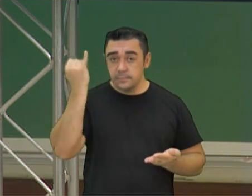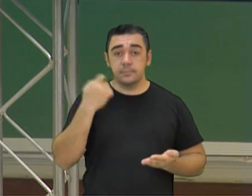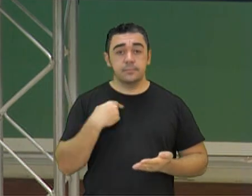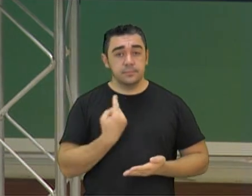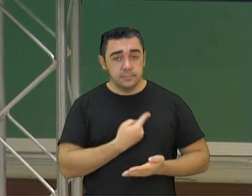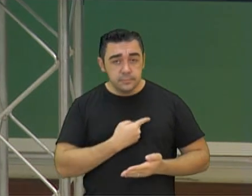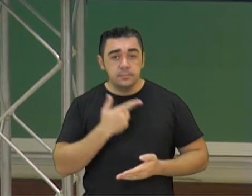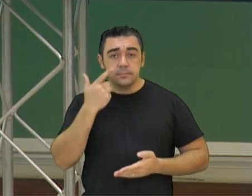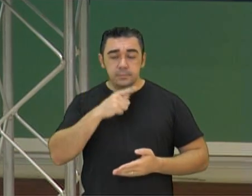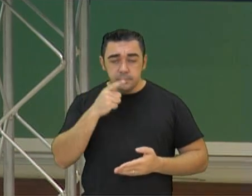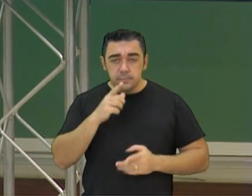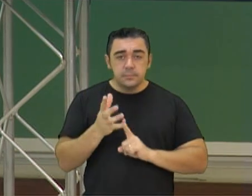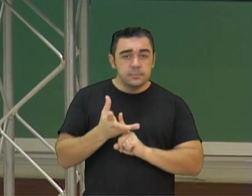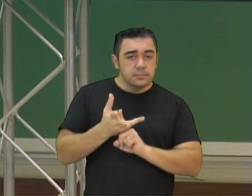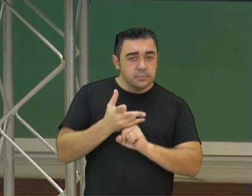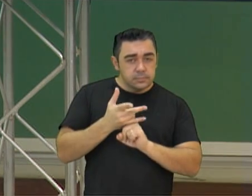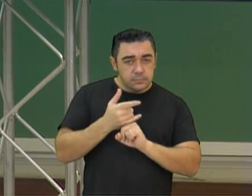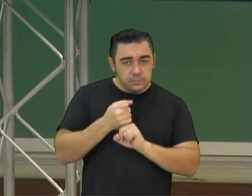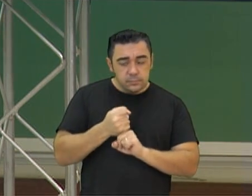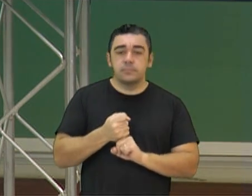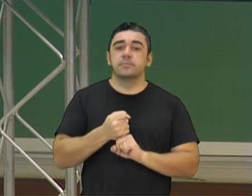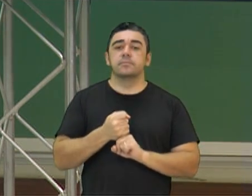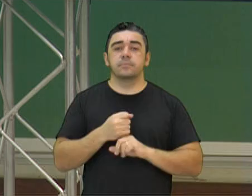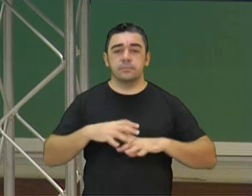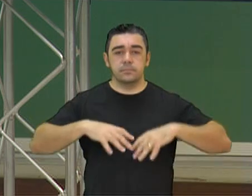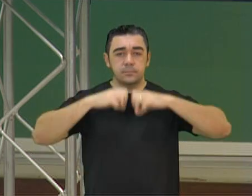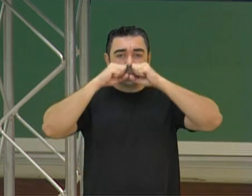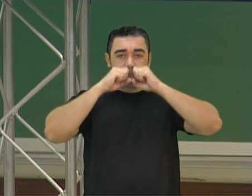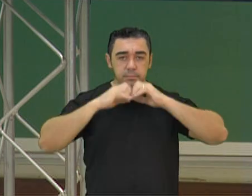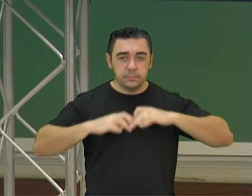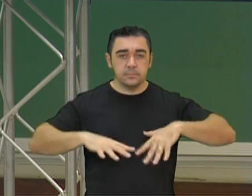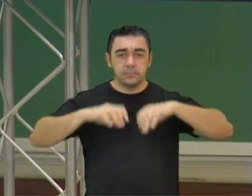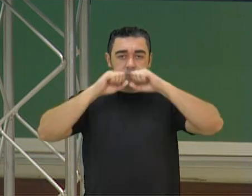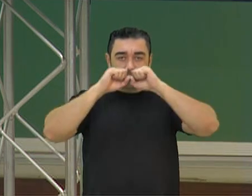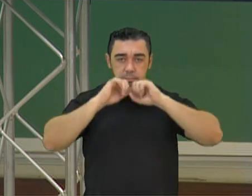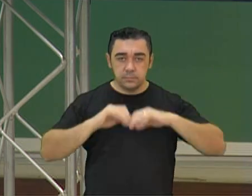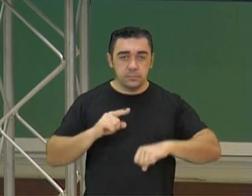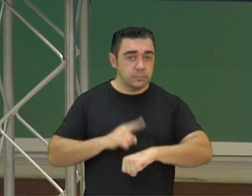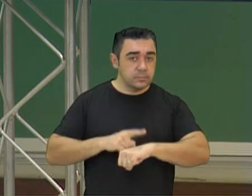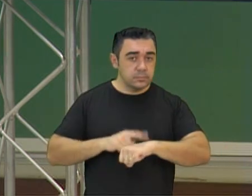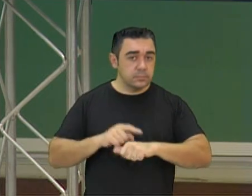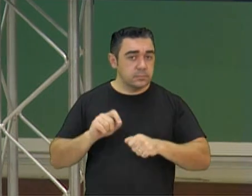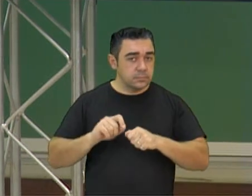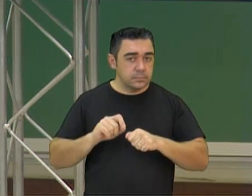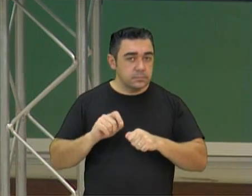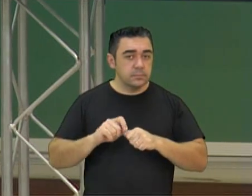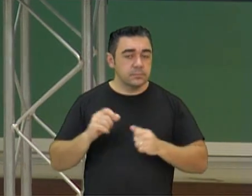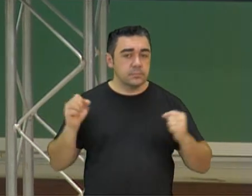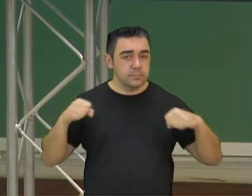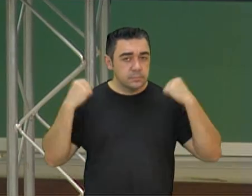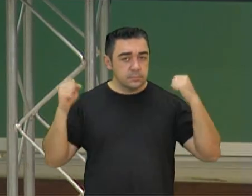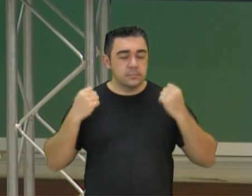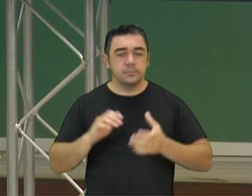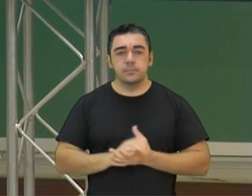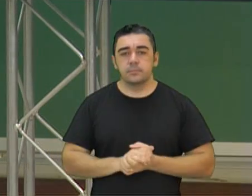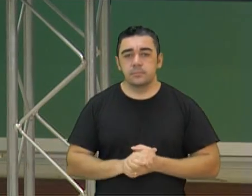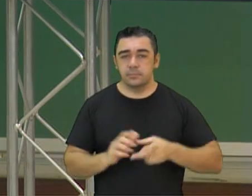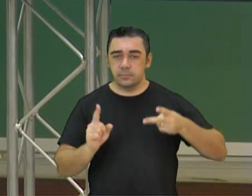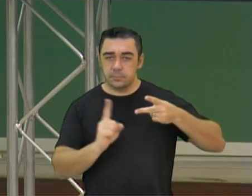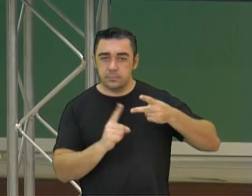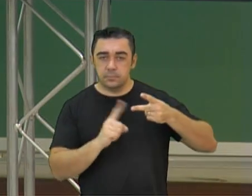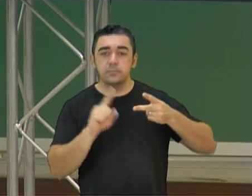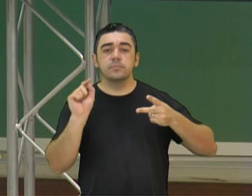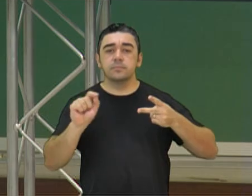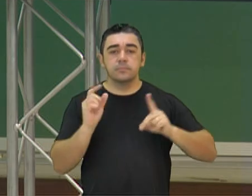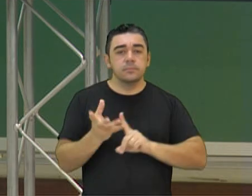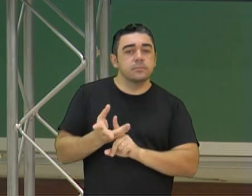gente controlasse a nossa respiração durante uma atividade física. Outro princípio de Pilates é o controle. E